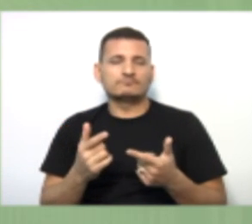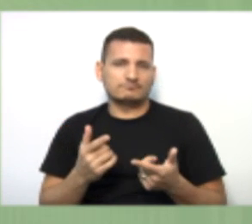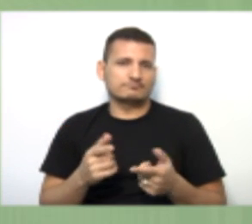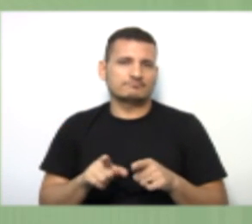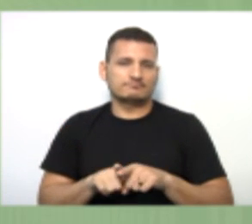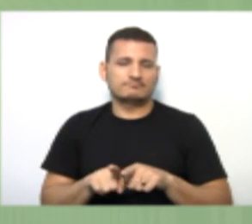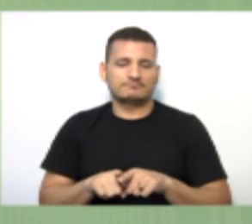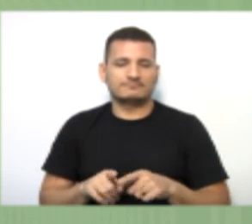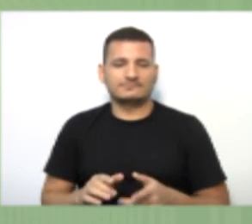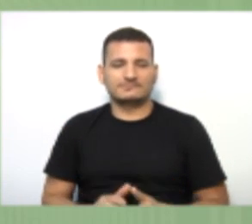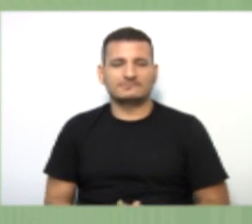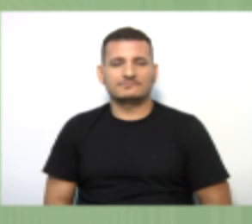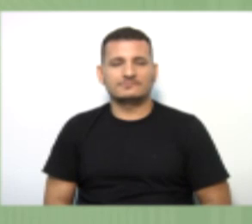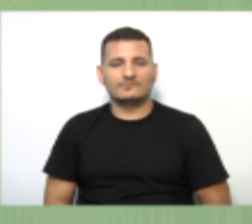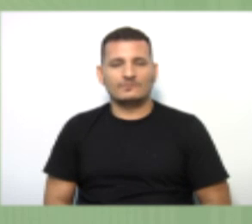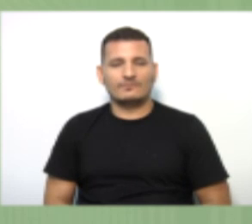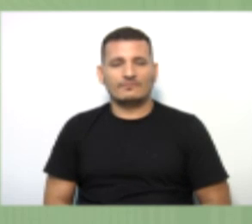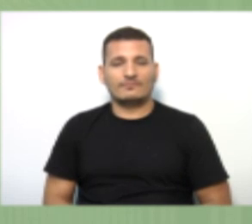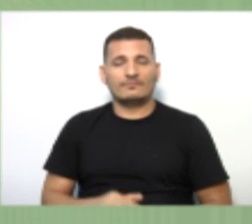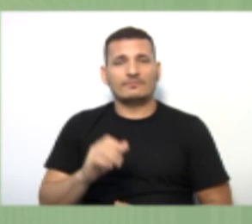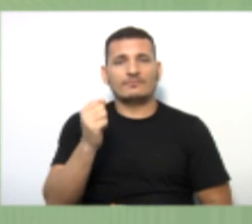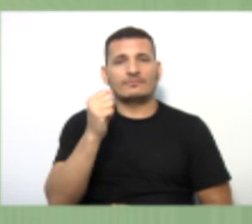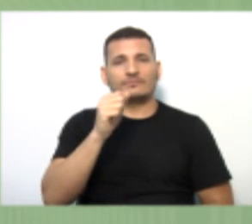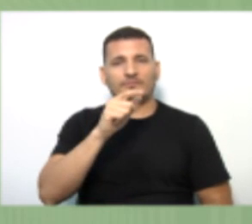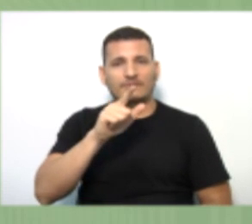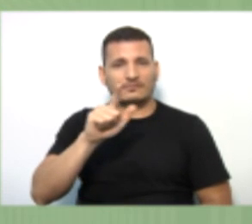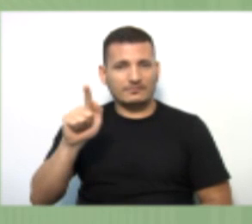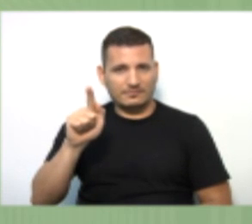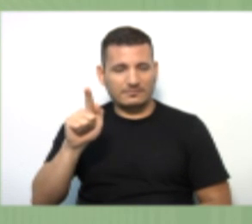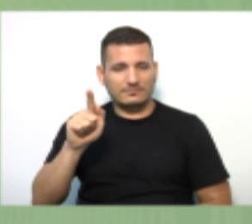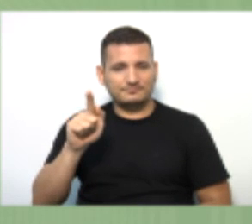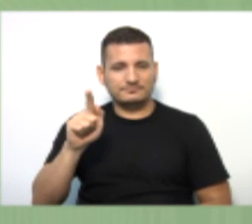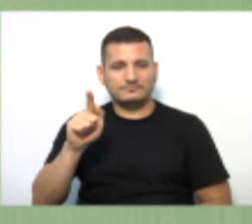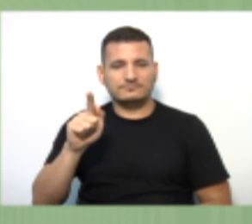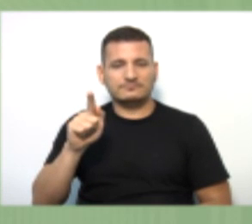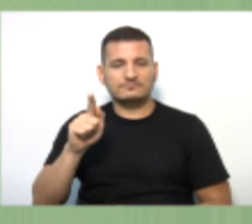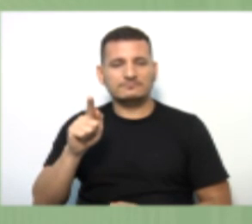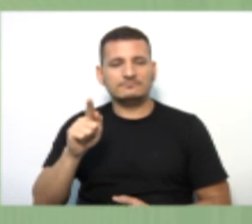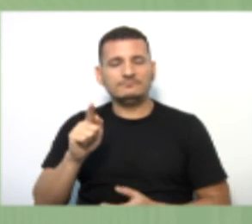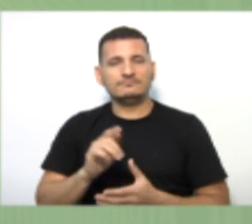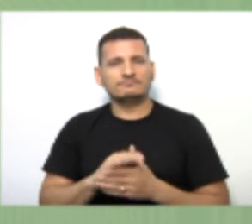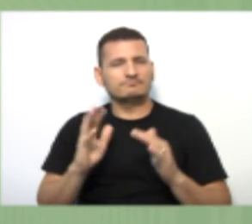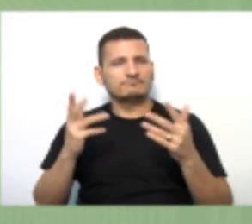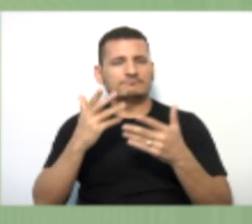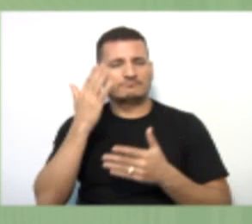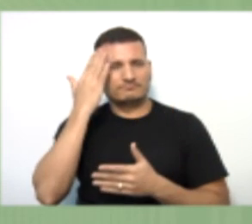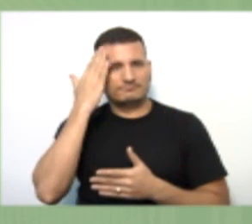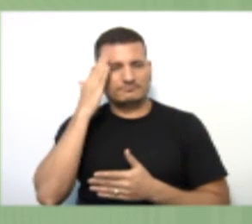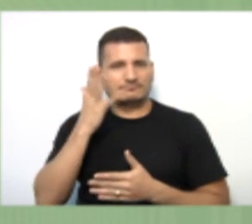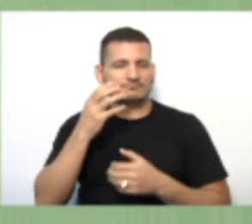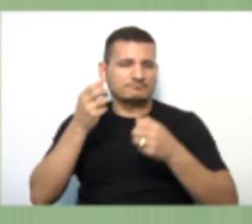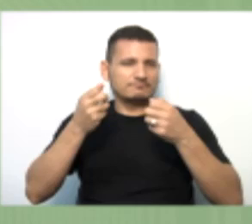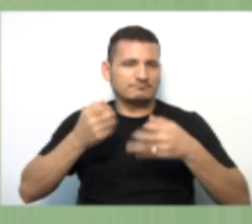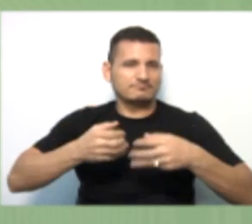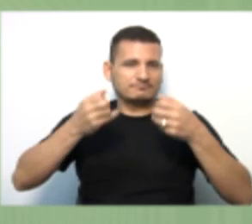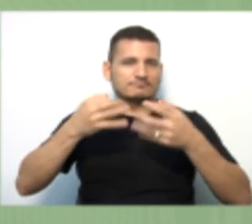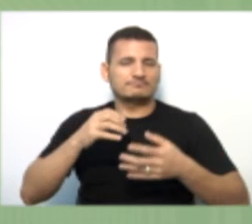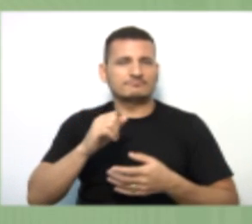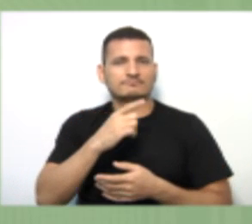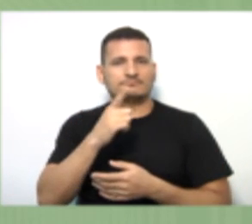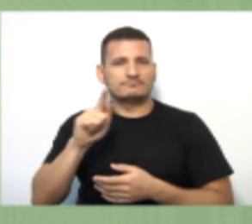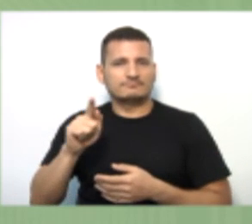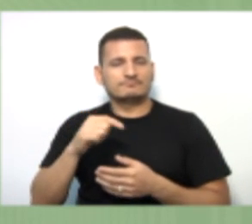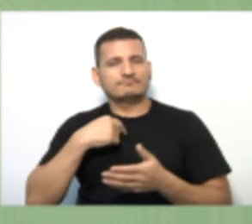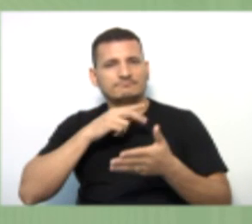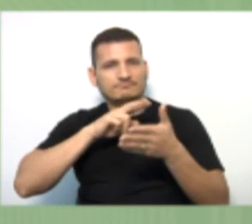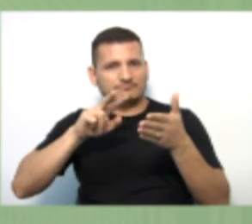também. Né, professor? E algoritmo? Certeza. Agora, nem adianta falar porque todo mundo já sabe, a gente já explicou tanto o que é algoritmo, né, professor? Mas eu vou ler de